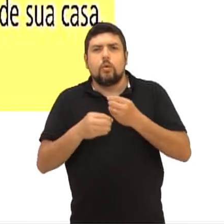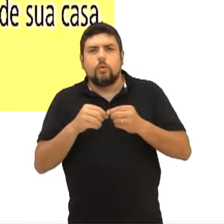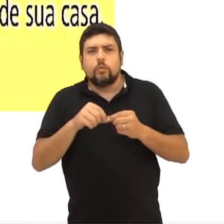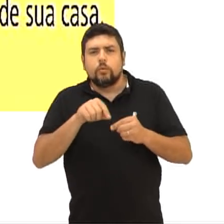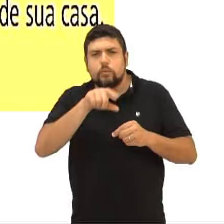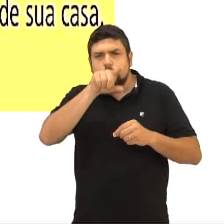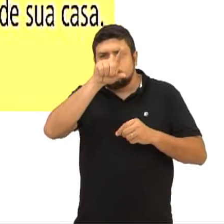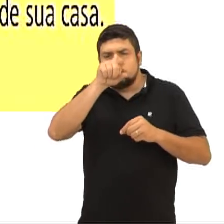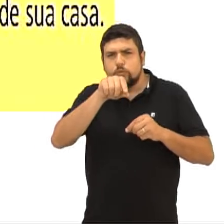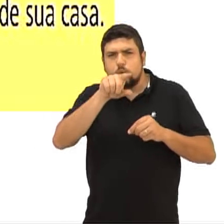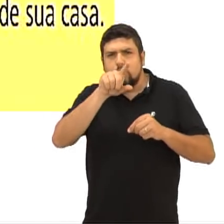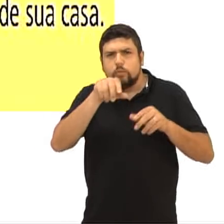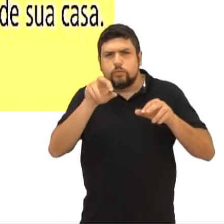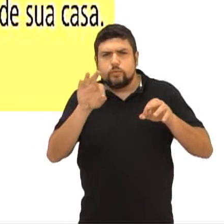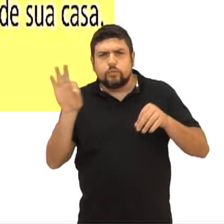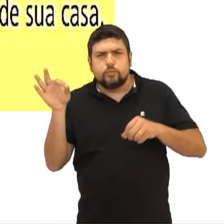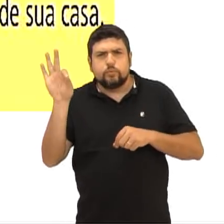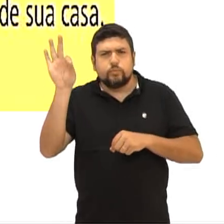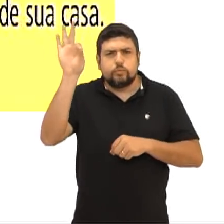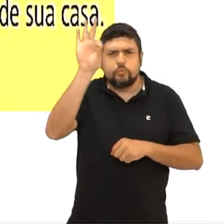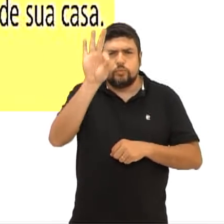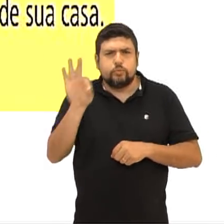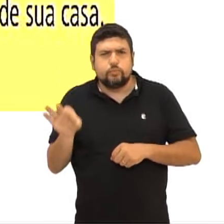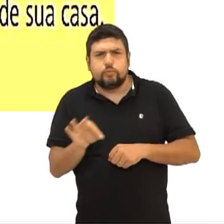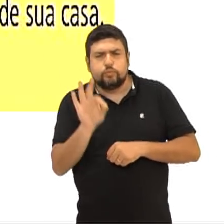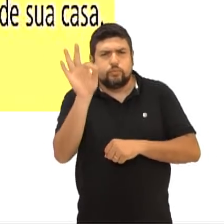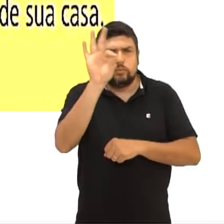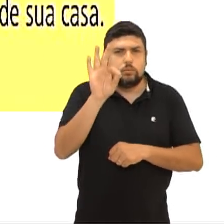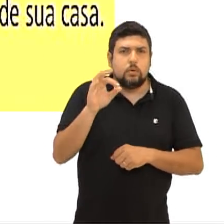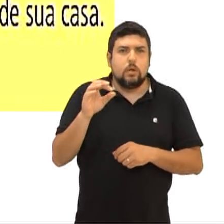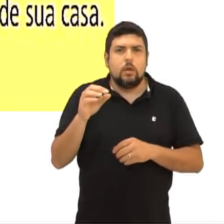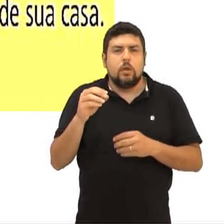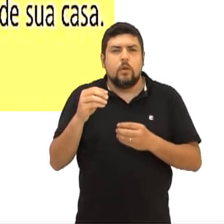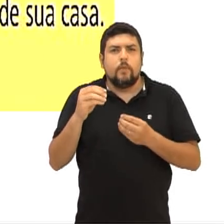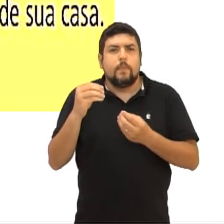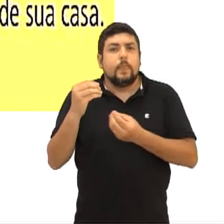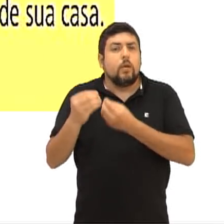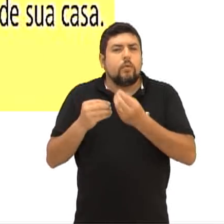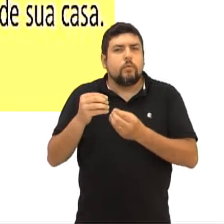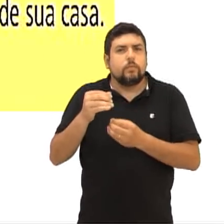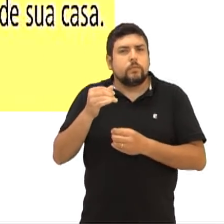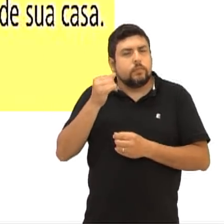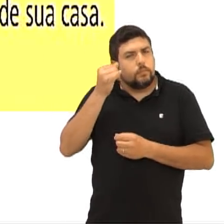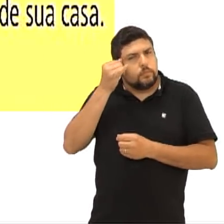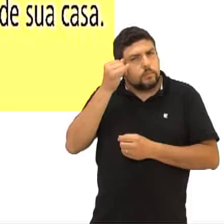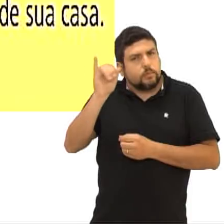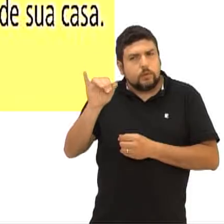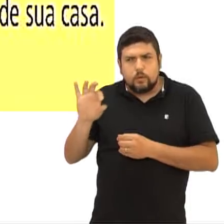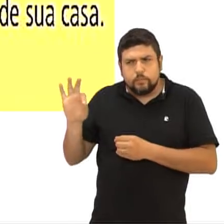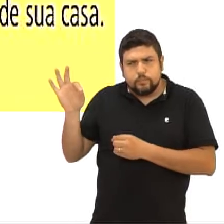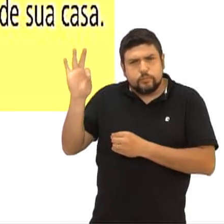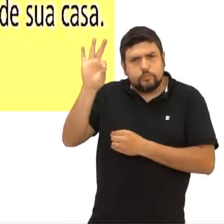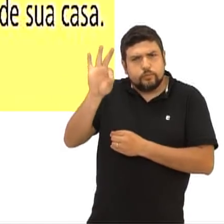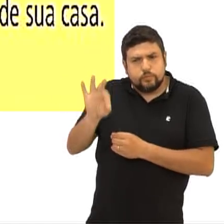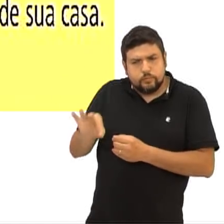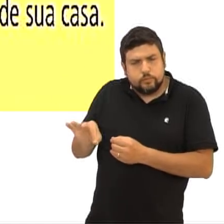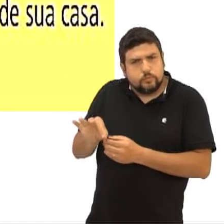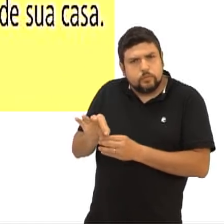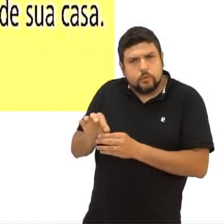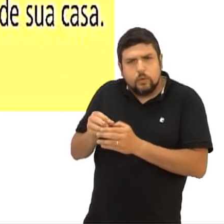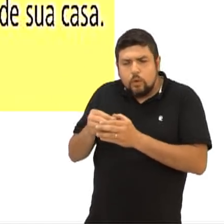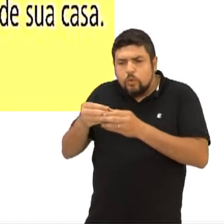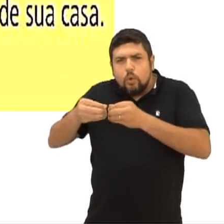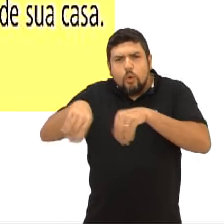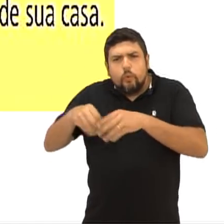principal maneira de evitar a doença é não deixar o mosquito nascer. Leia uma receita caseira